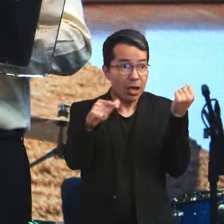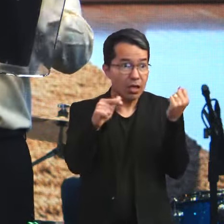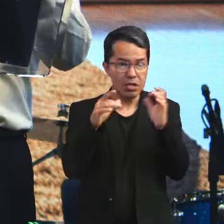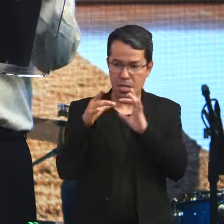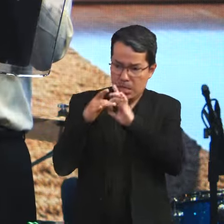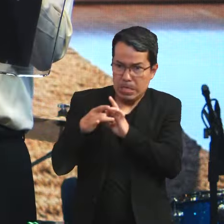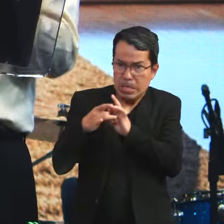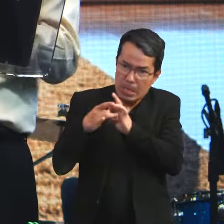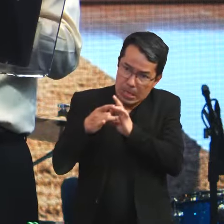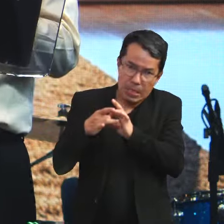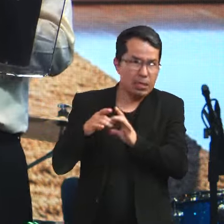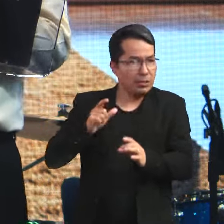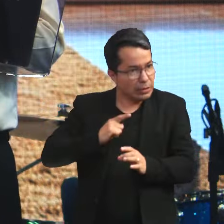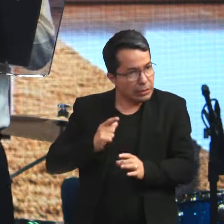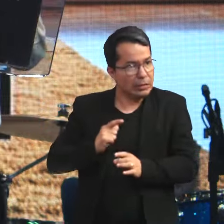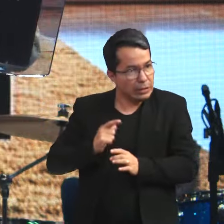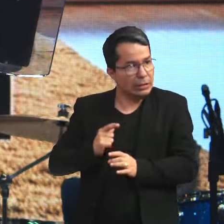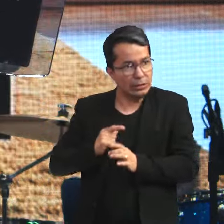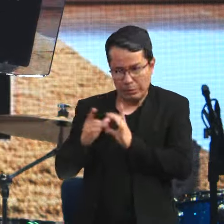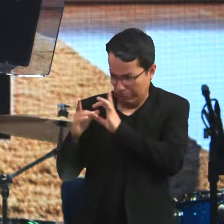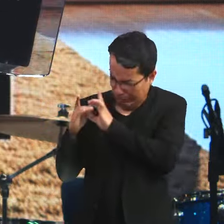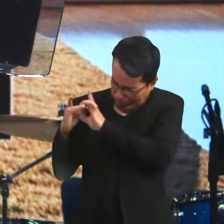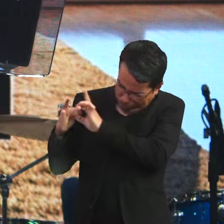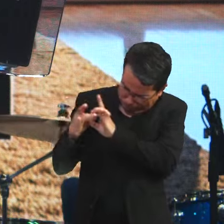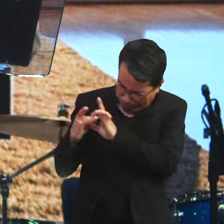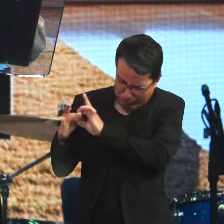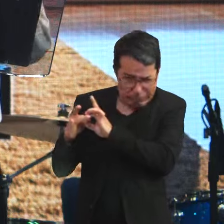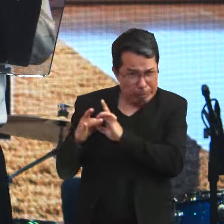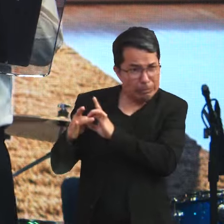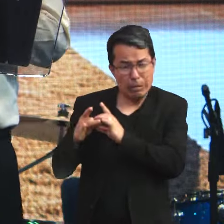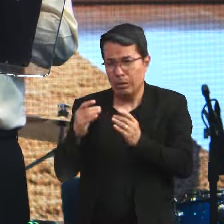liberdade está poras ligadas